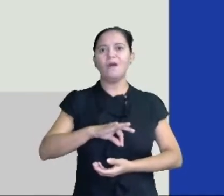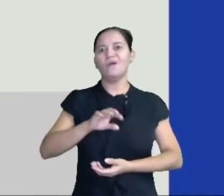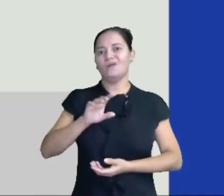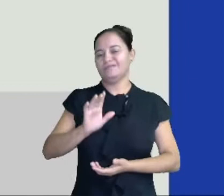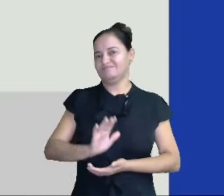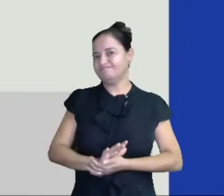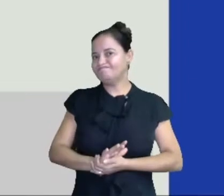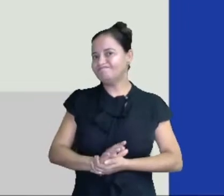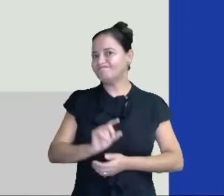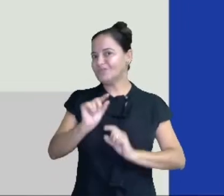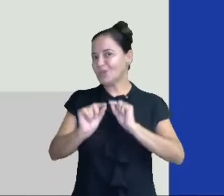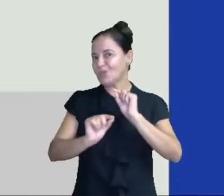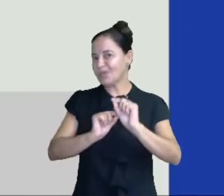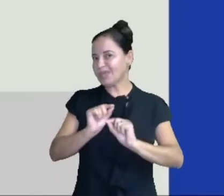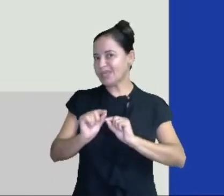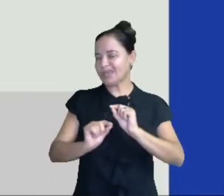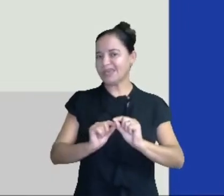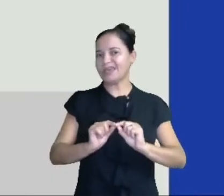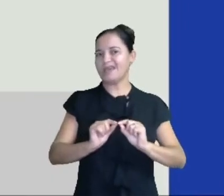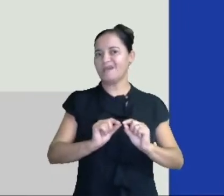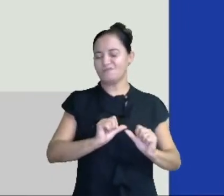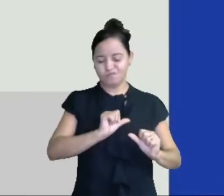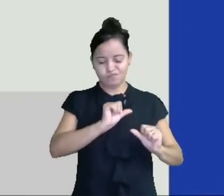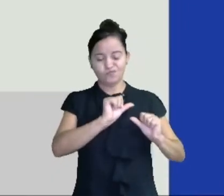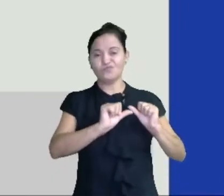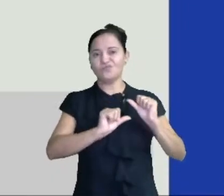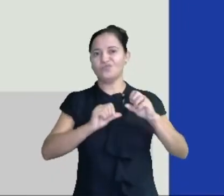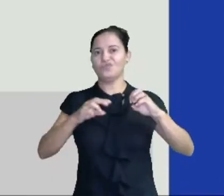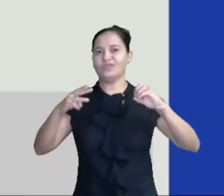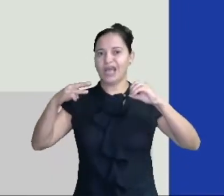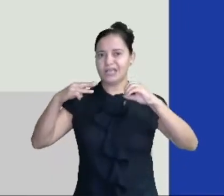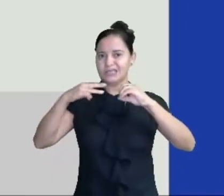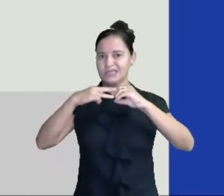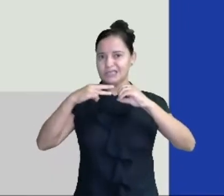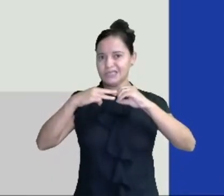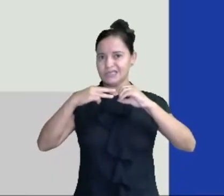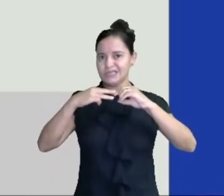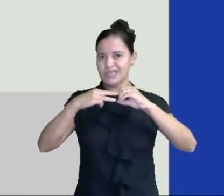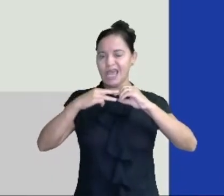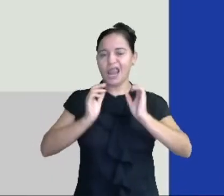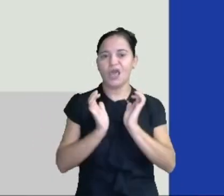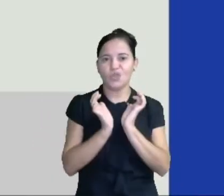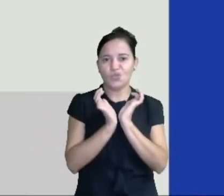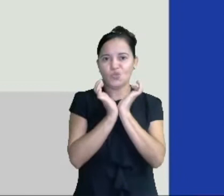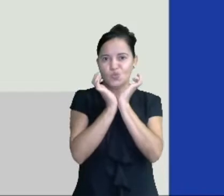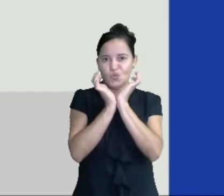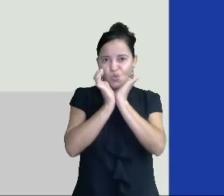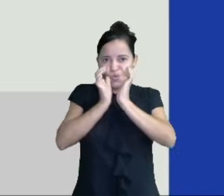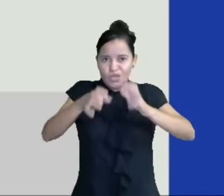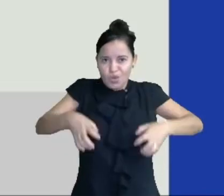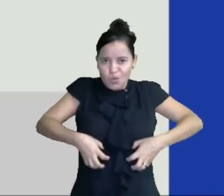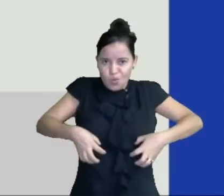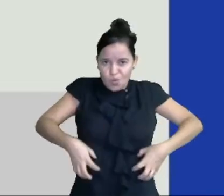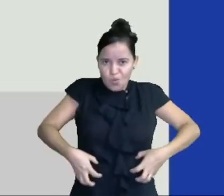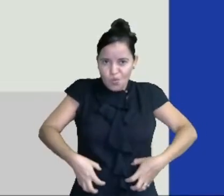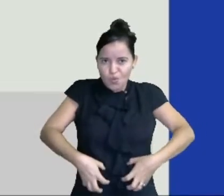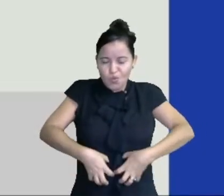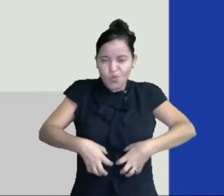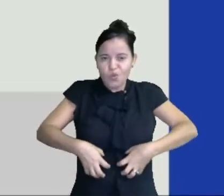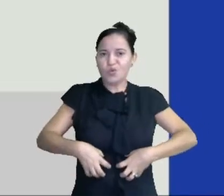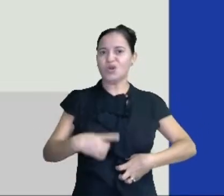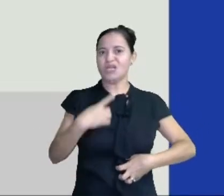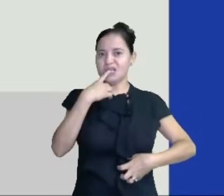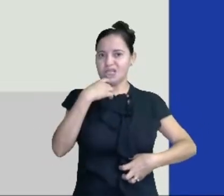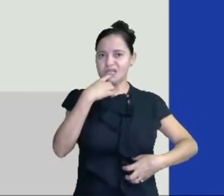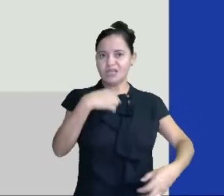é de tornar as células que revestem a parede do útero ativas, alterar e irrigar os vasos